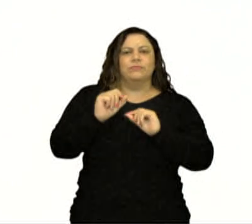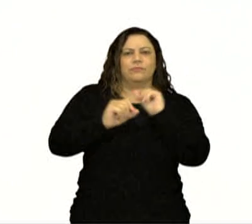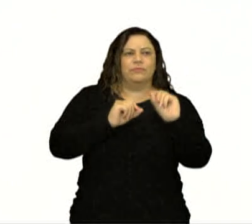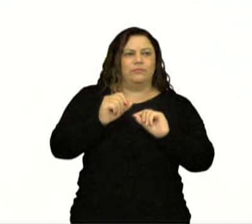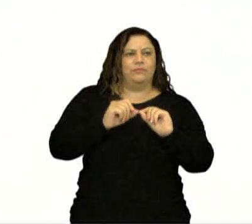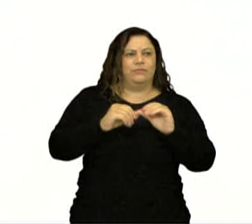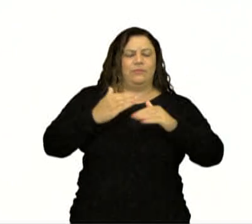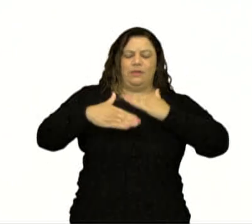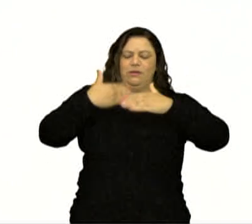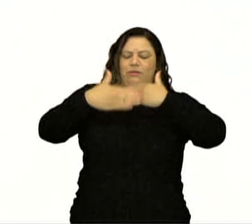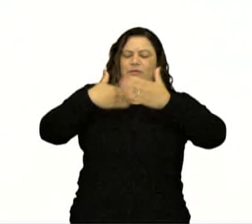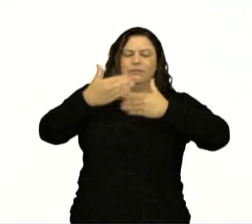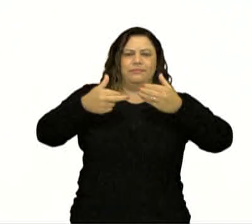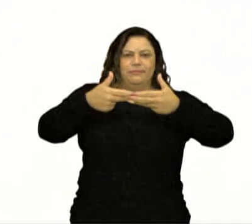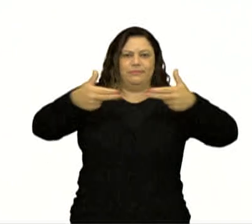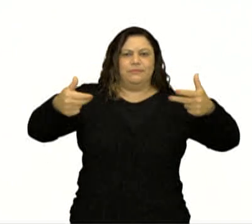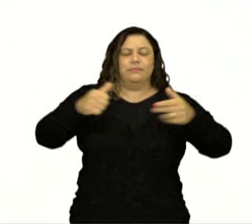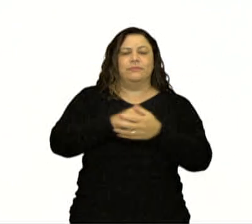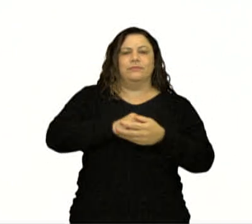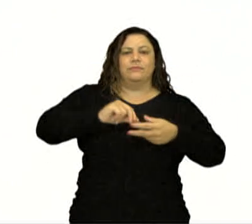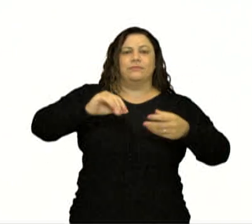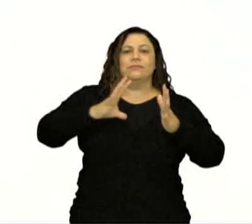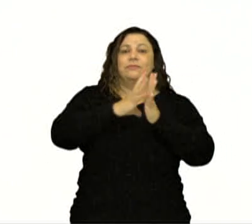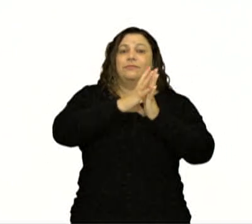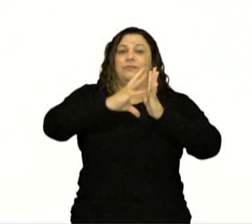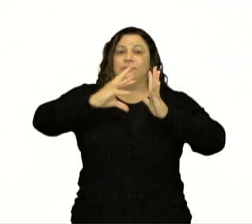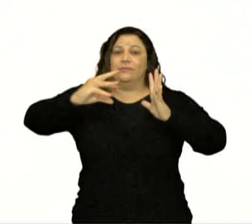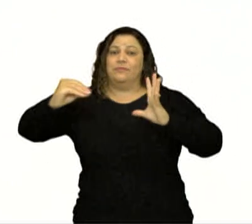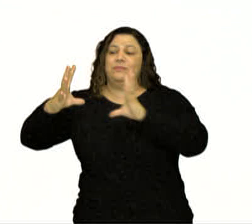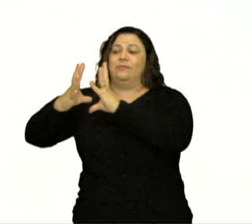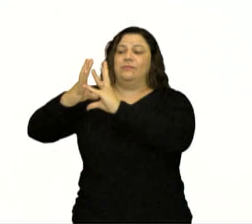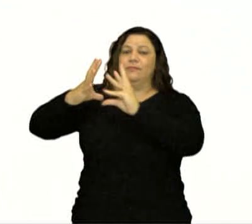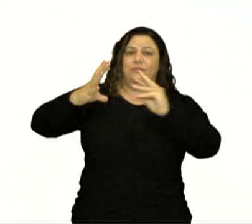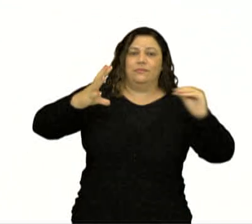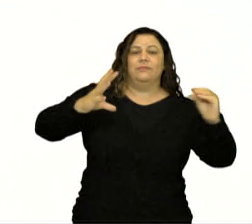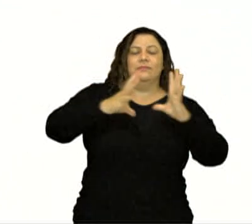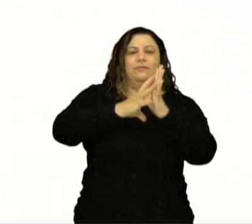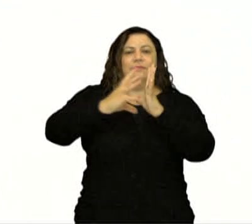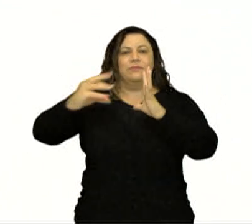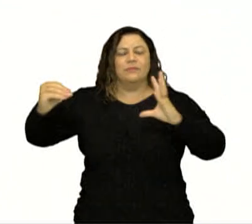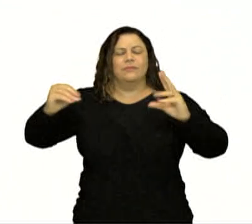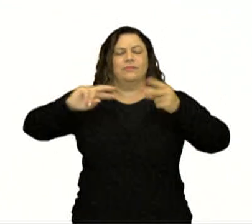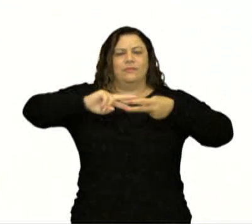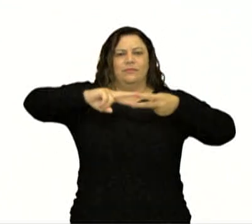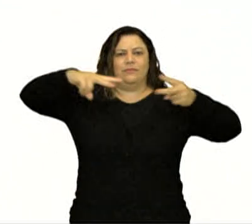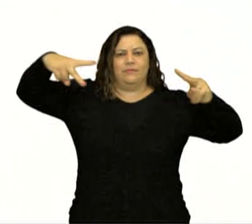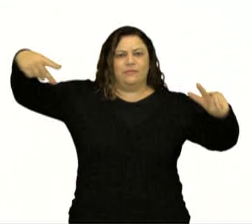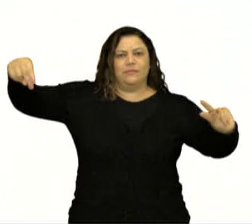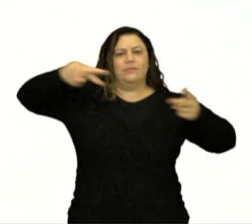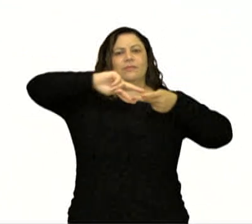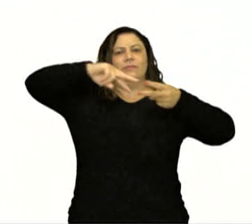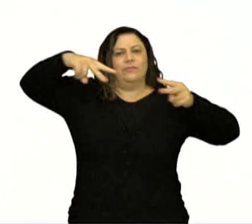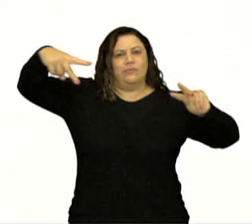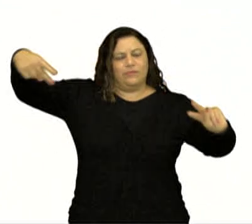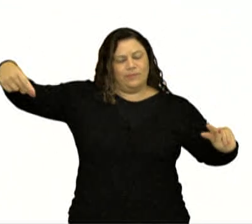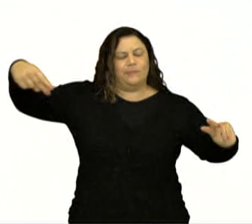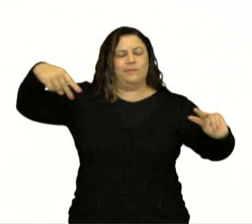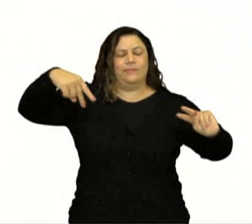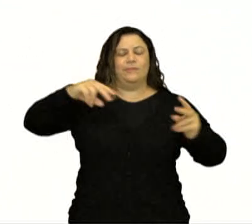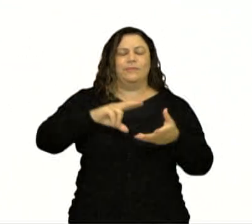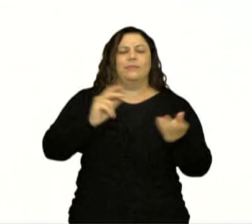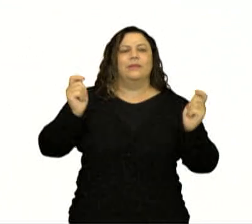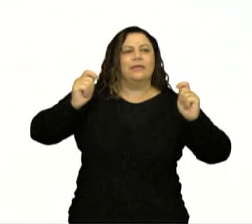nos processos de replicação e transcrição do ácido desoxirribonucleico, famoso DNA, e tradução do